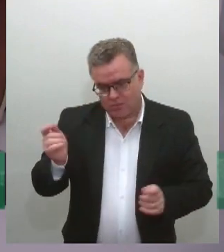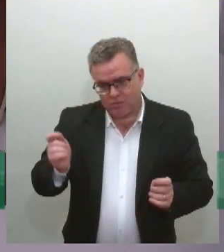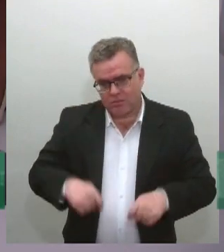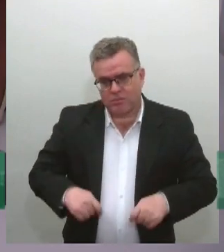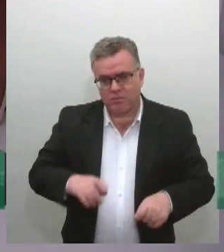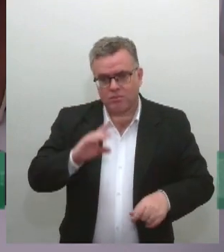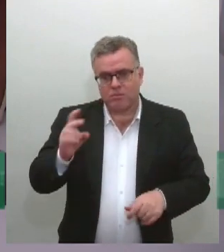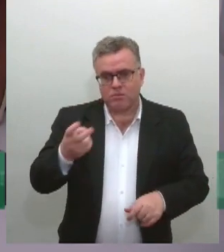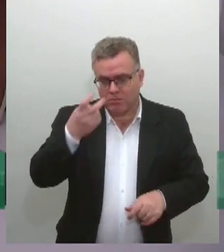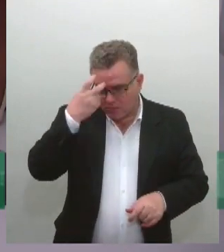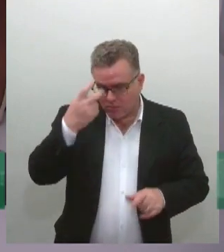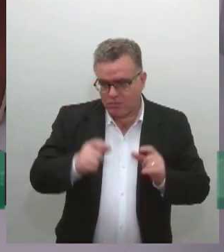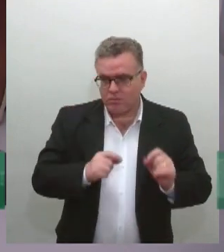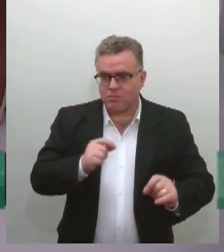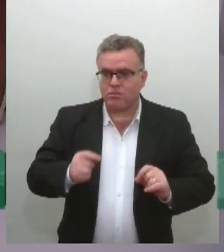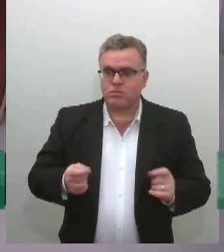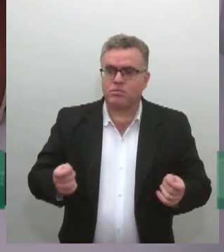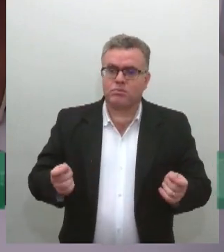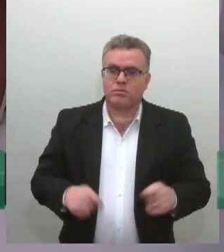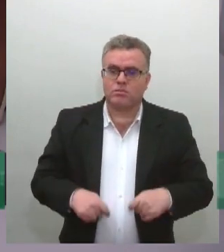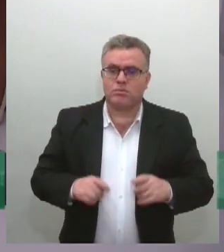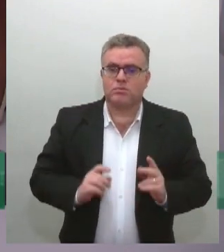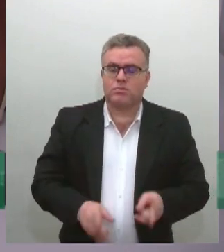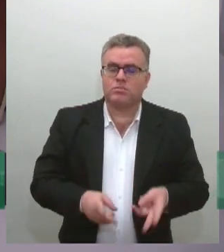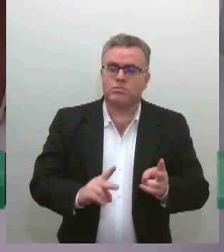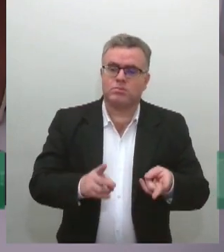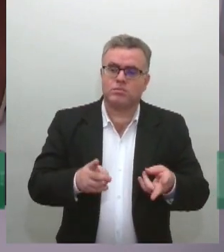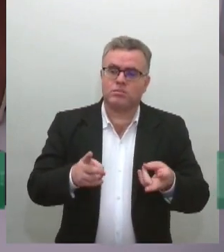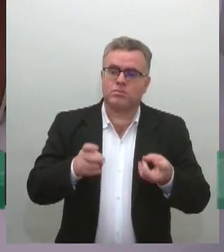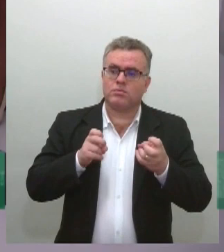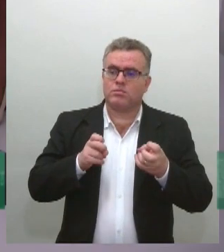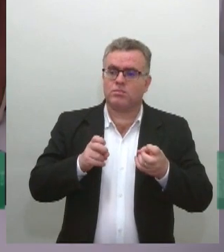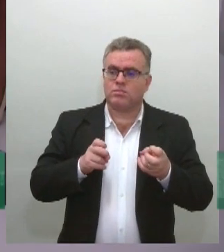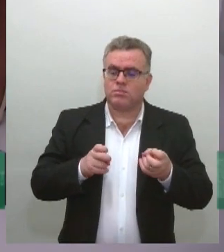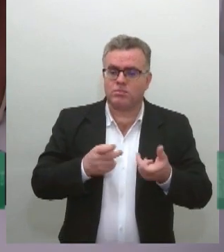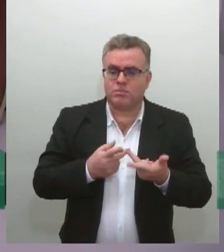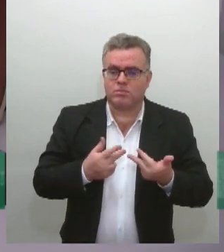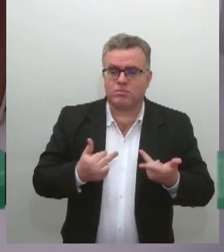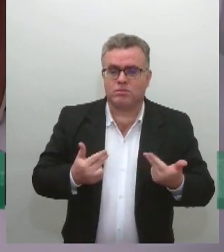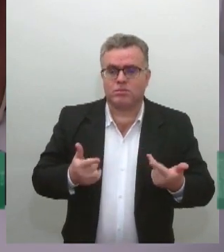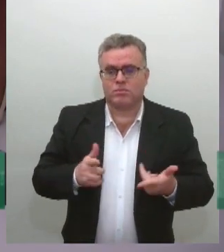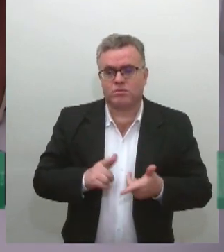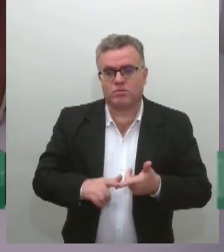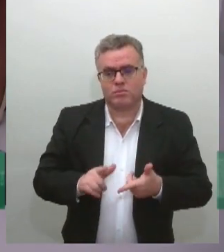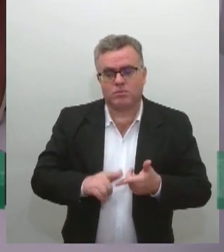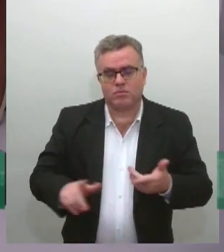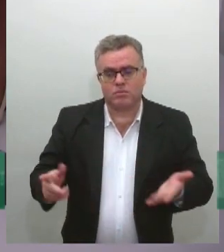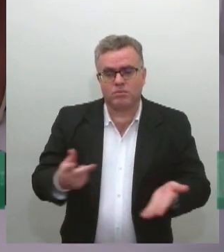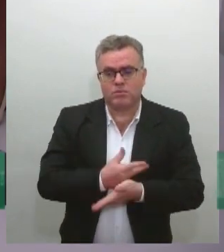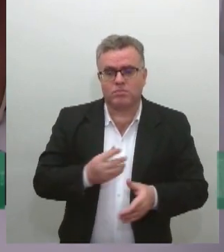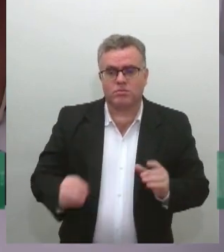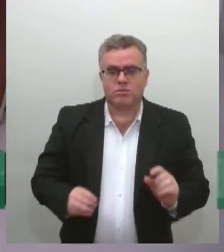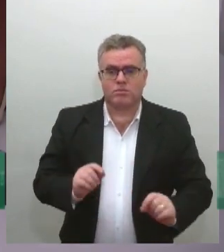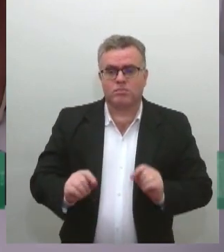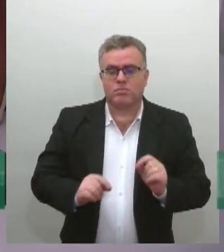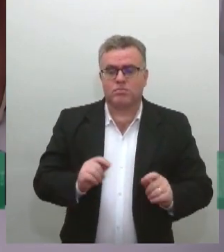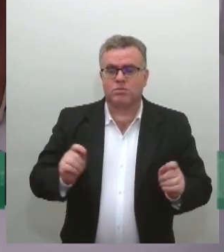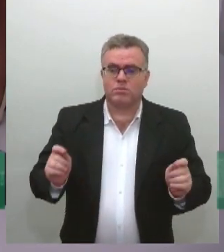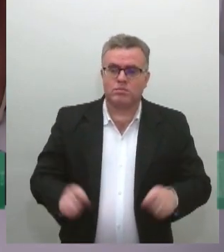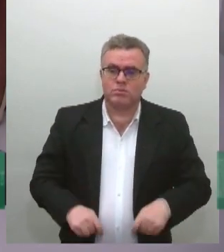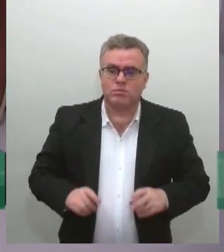vê algumas queixas de produtores culturais, de pessoas em relação a acesso